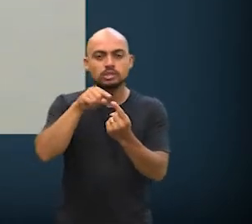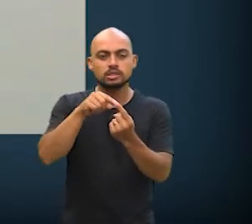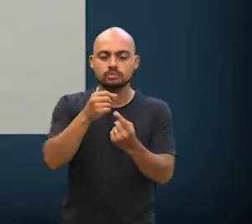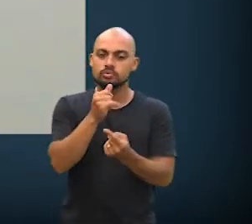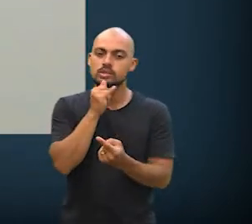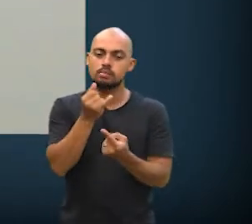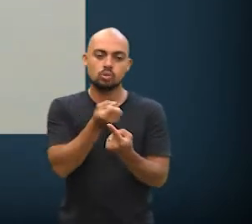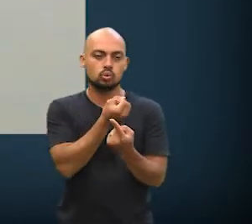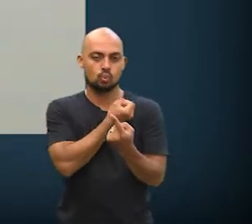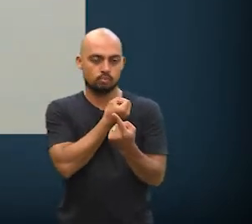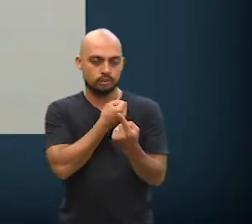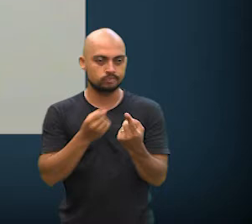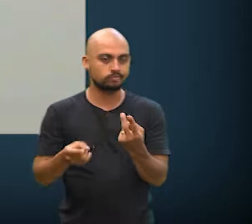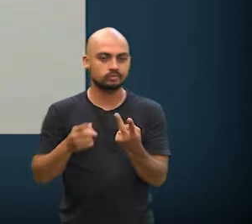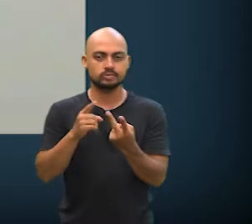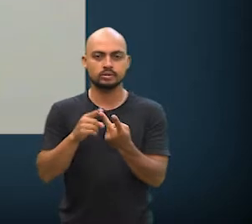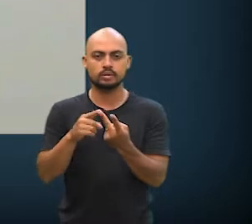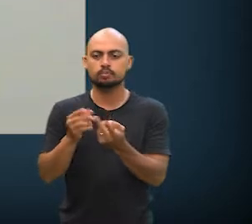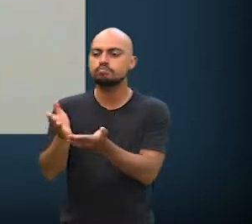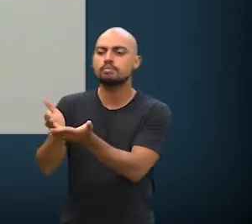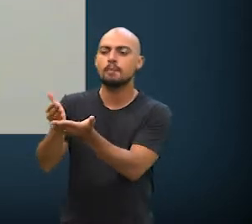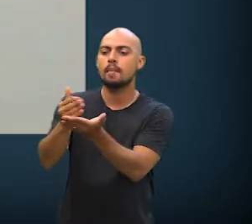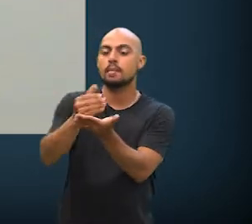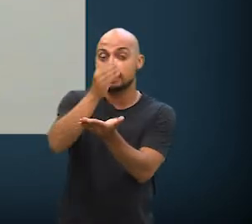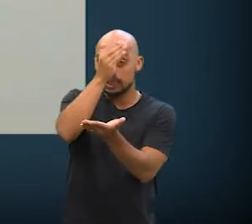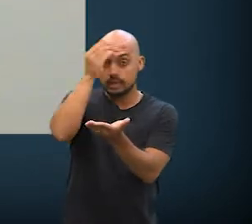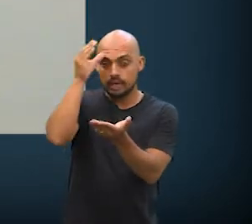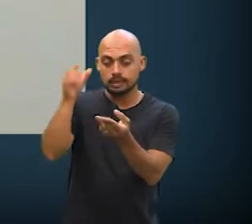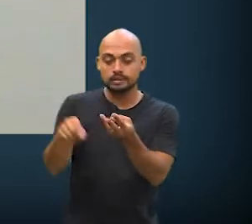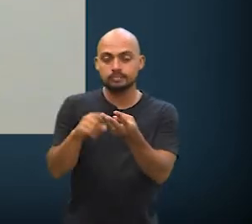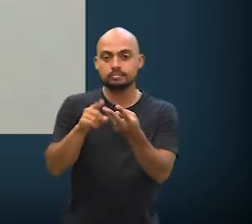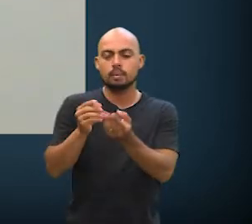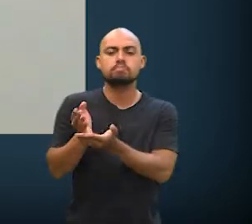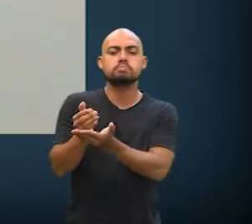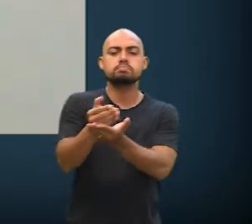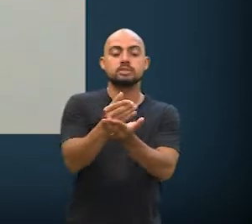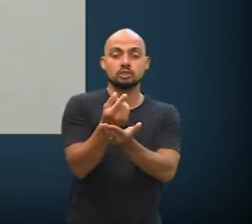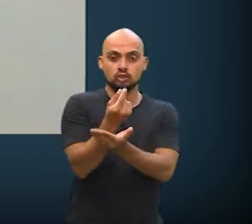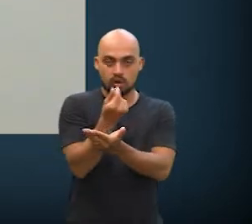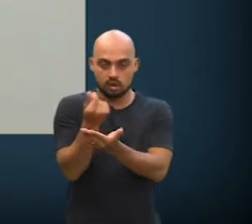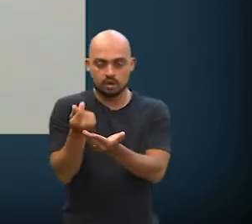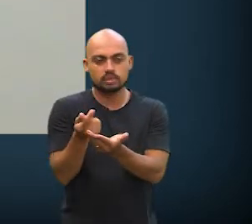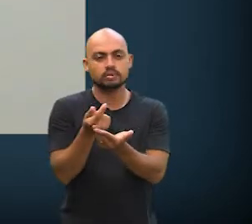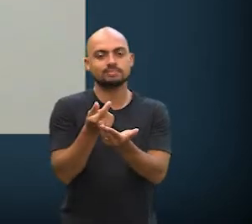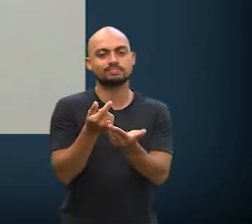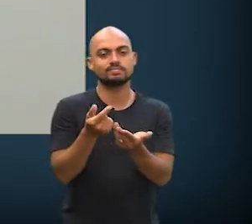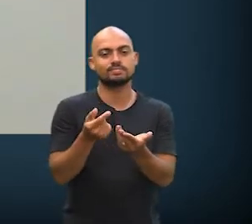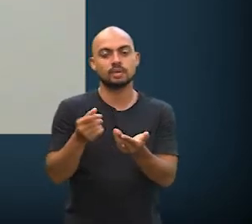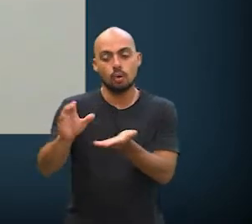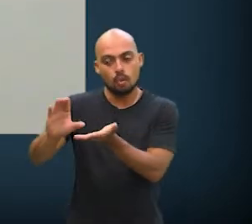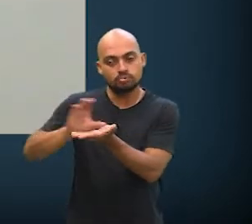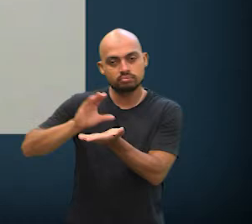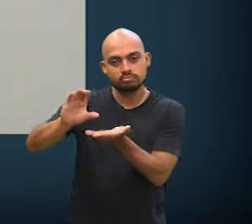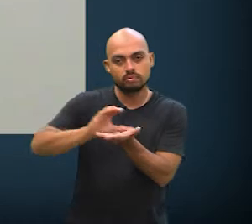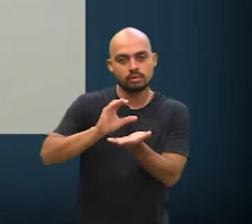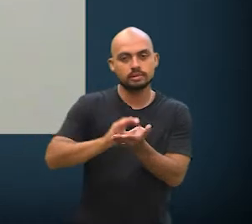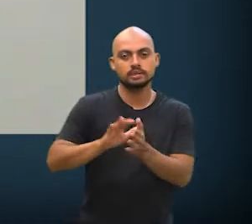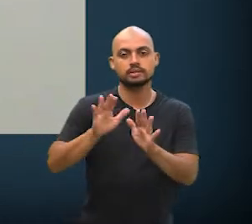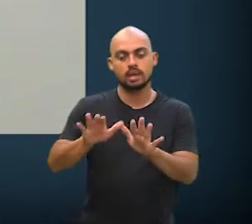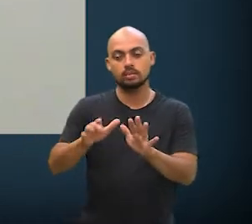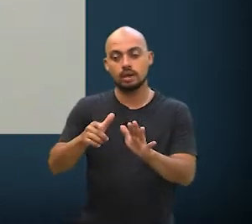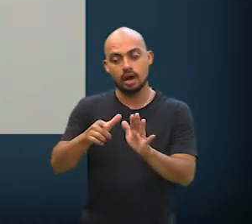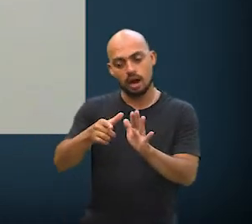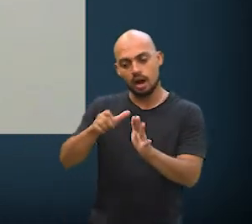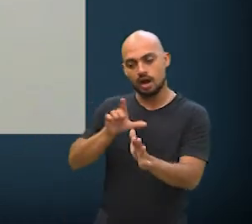parte de captação de clientes, tanto na parte de captação de recursos, na parte de faturamento. Até nesse ponto a gente